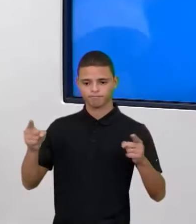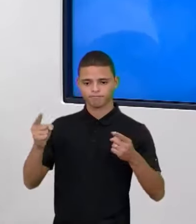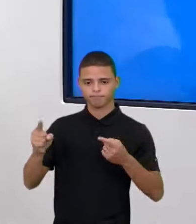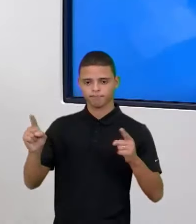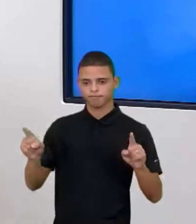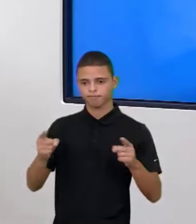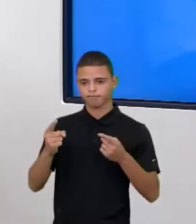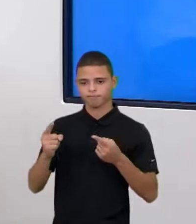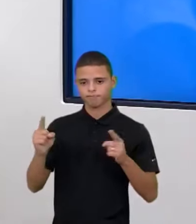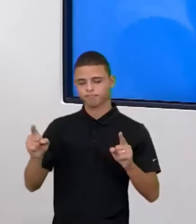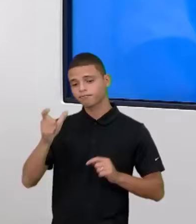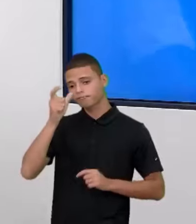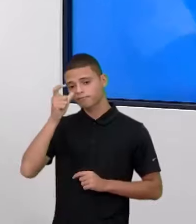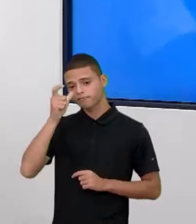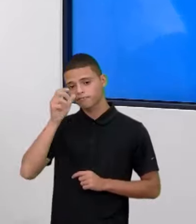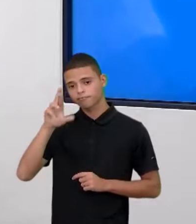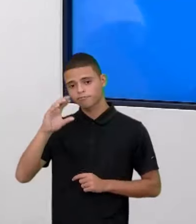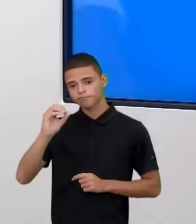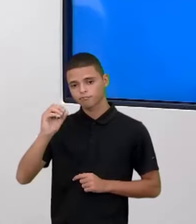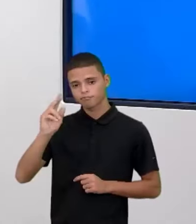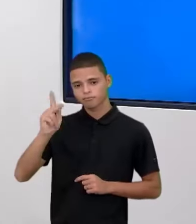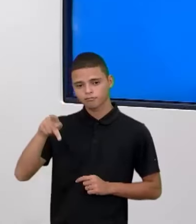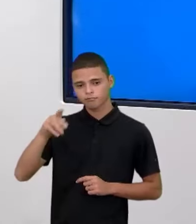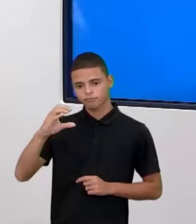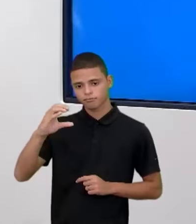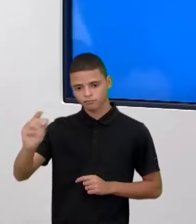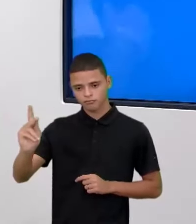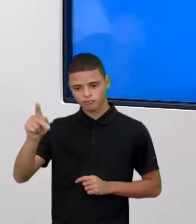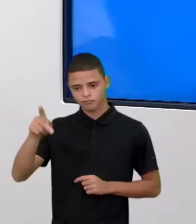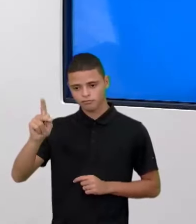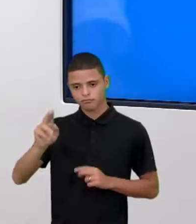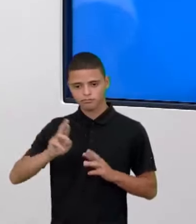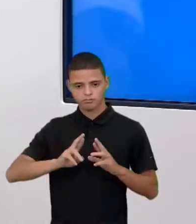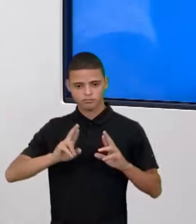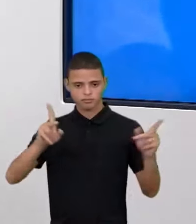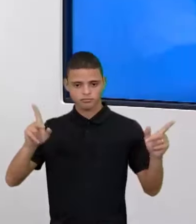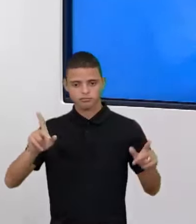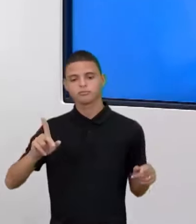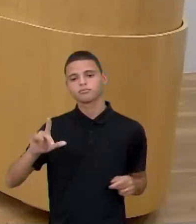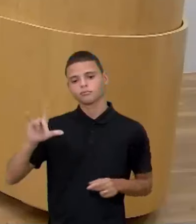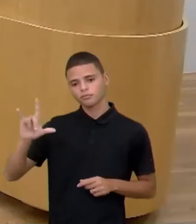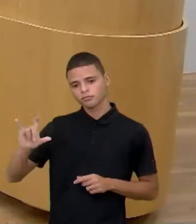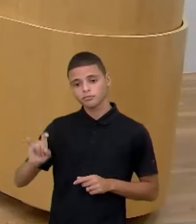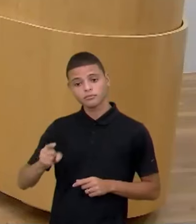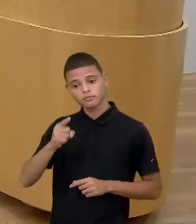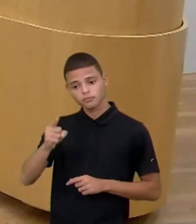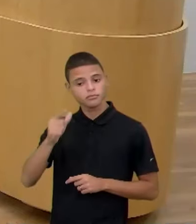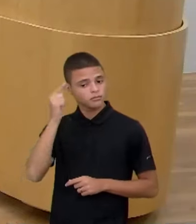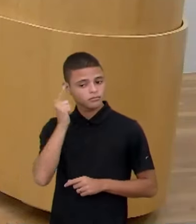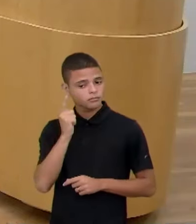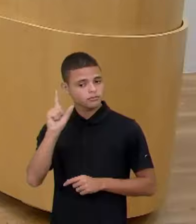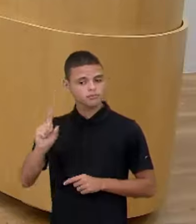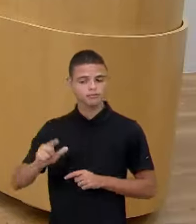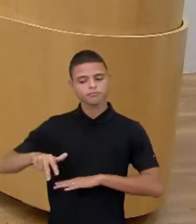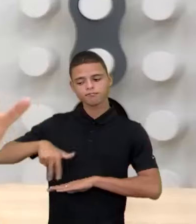Uma coisa interessante do rockabilly, que ao contrário, por exemplo, do heavy metal, você dança o rockabilly.